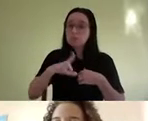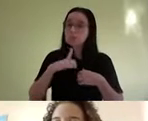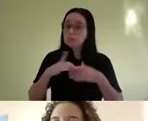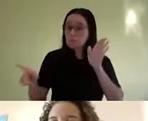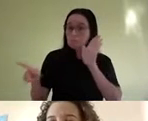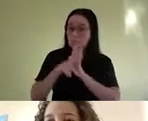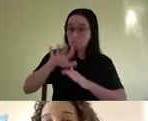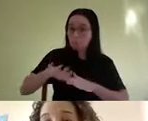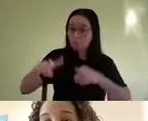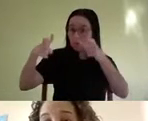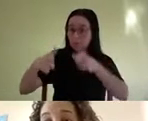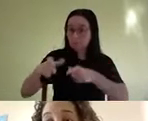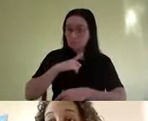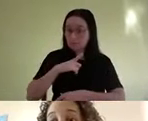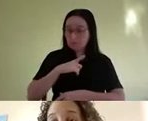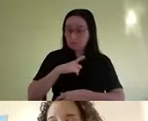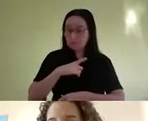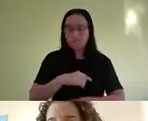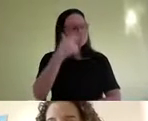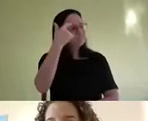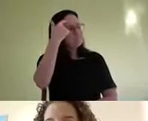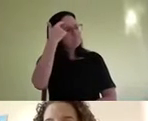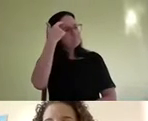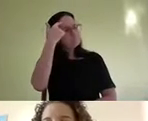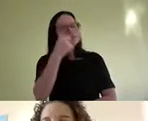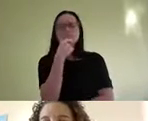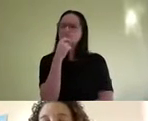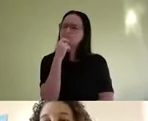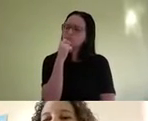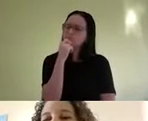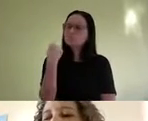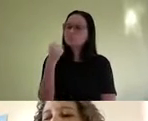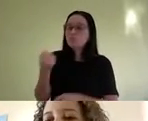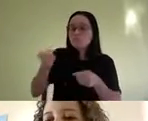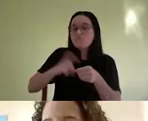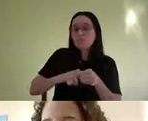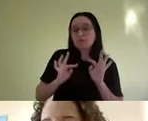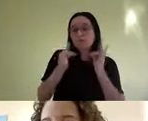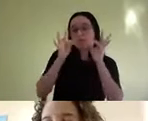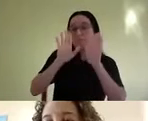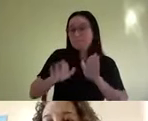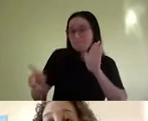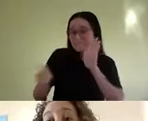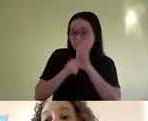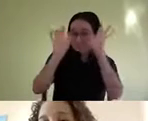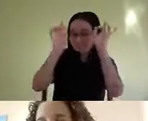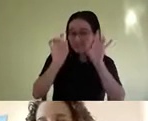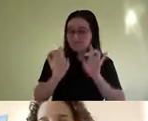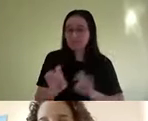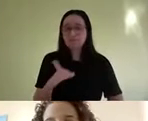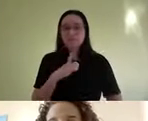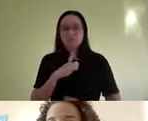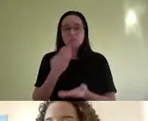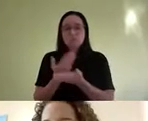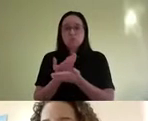preciso voltar para a tecnologia, mas eu ser mais especialista, estudar outros